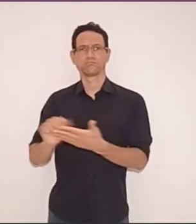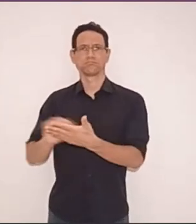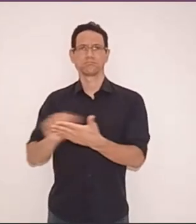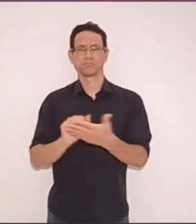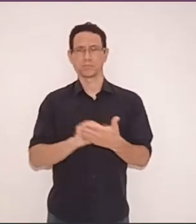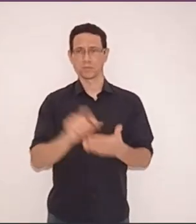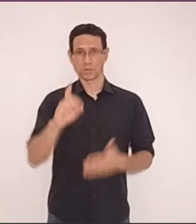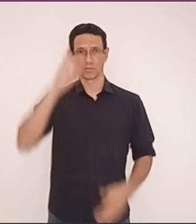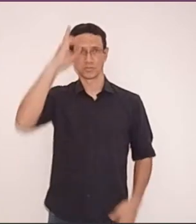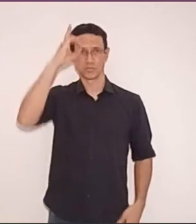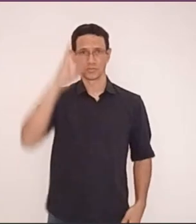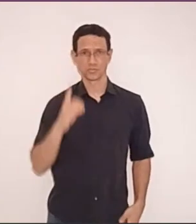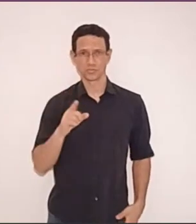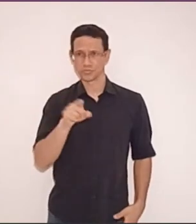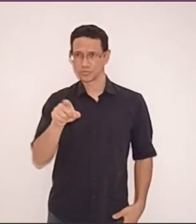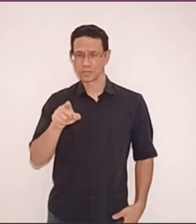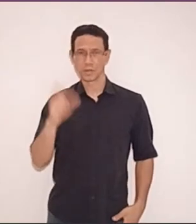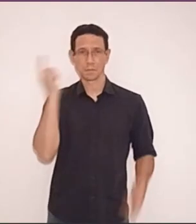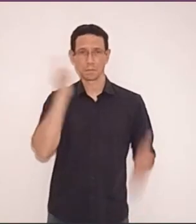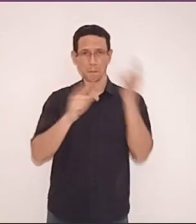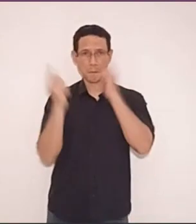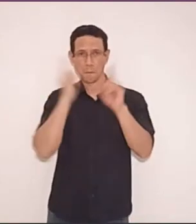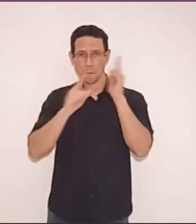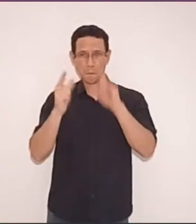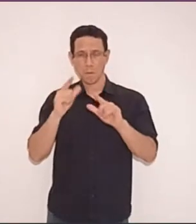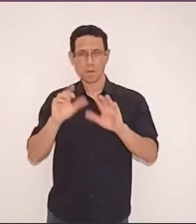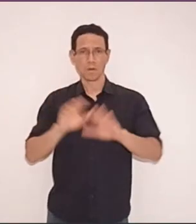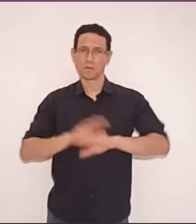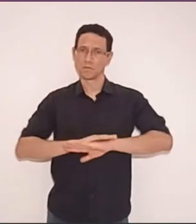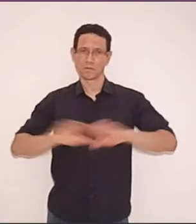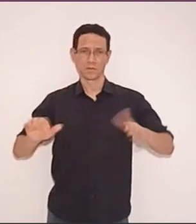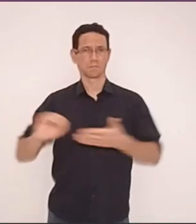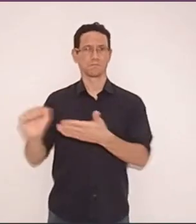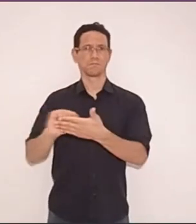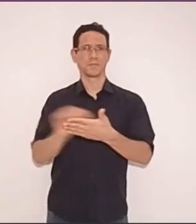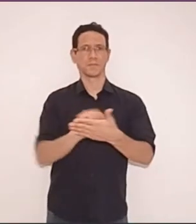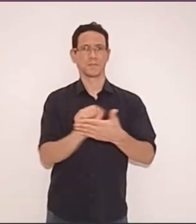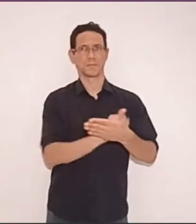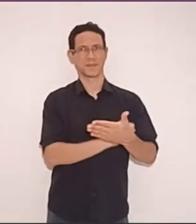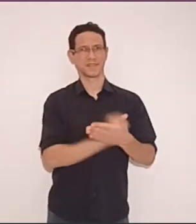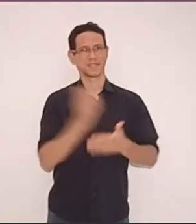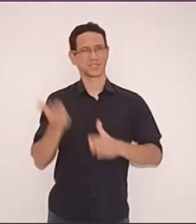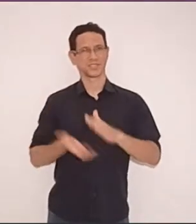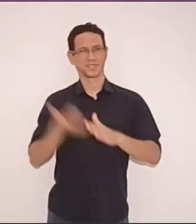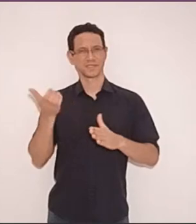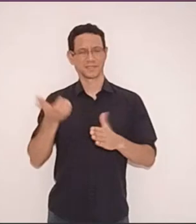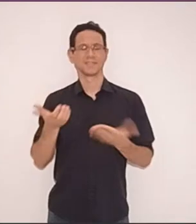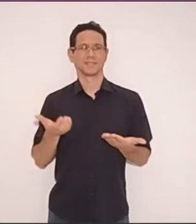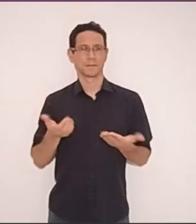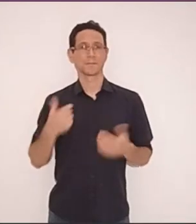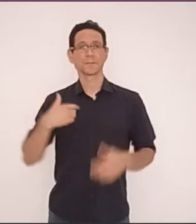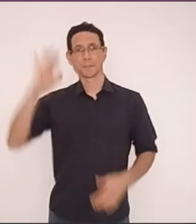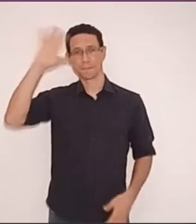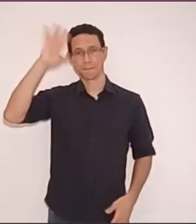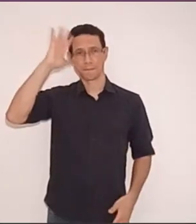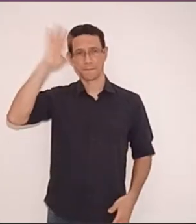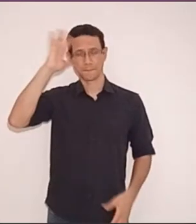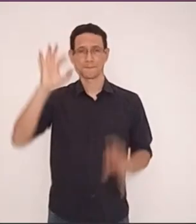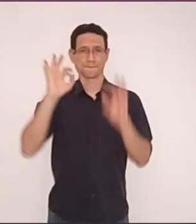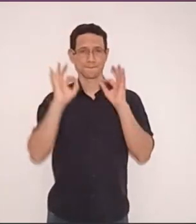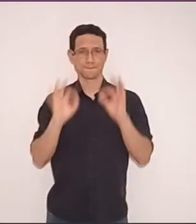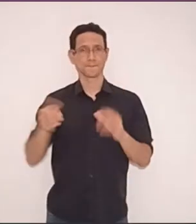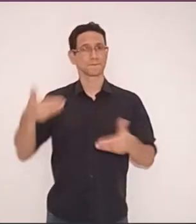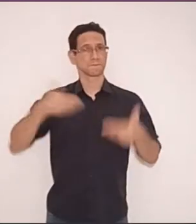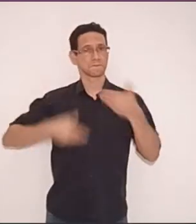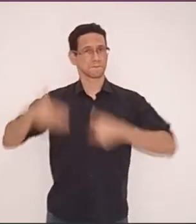todos os direitos trabalhistas já conquistados pela classe trabalhadora e tocou muito tempo eu achava que realmente